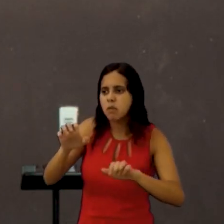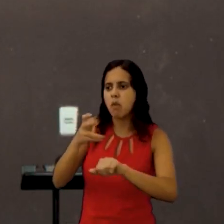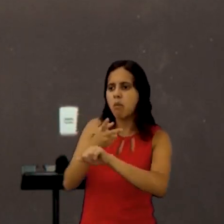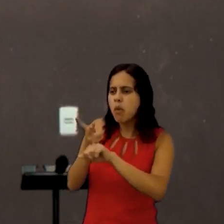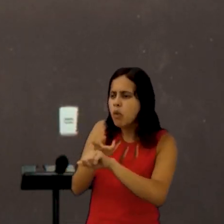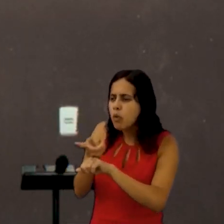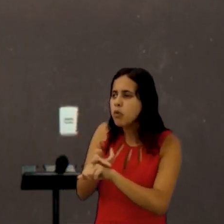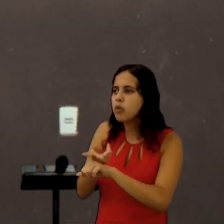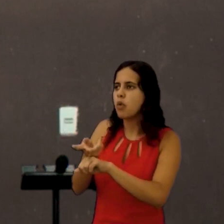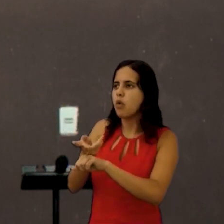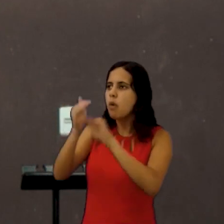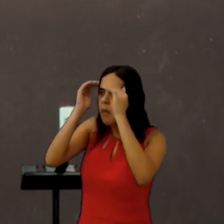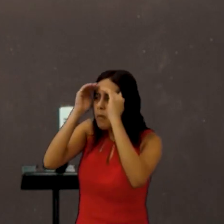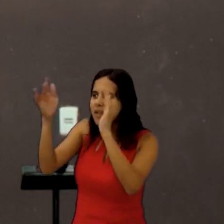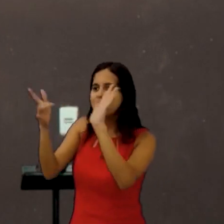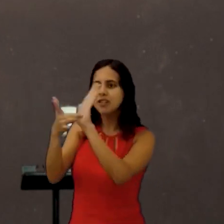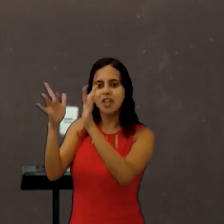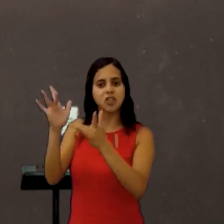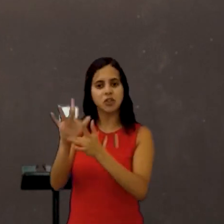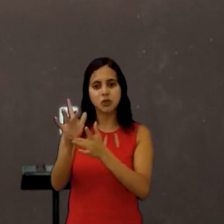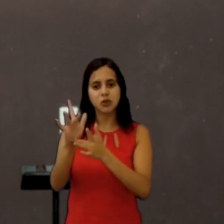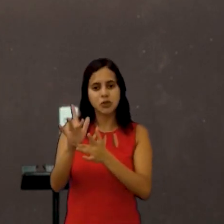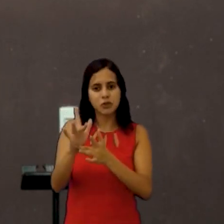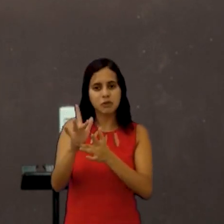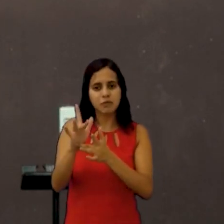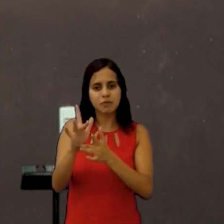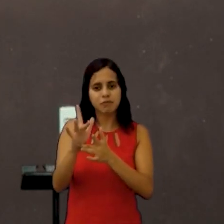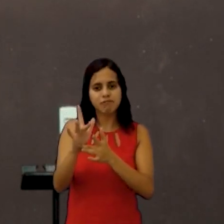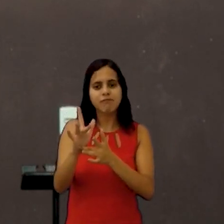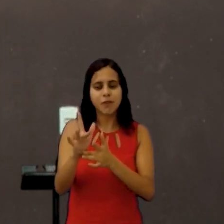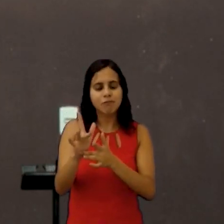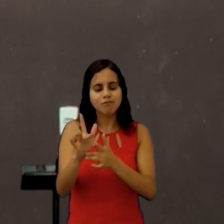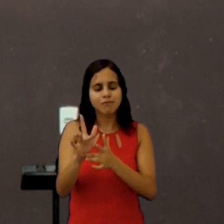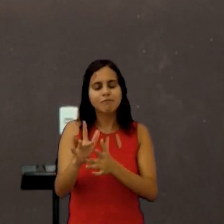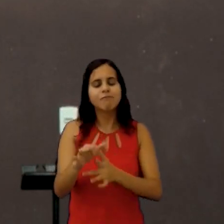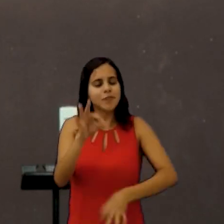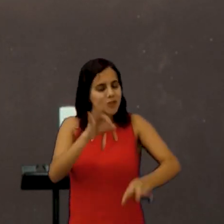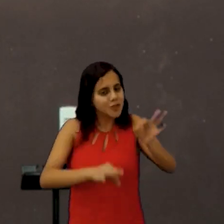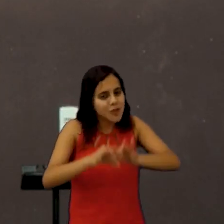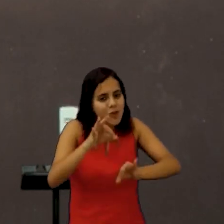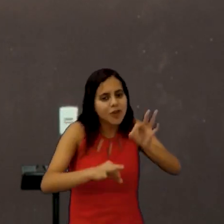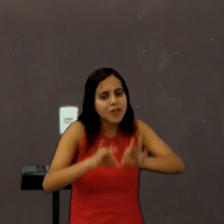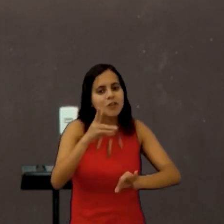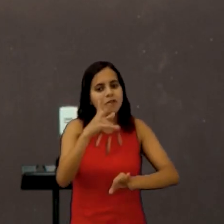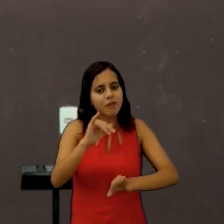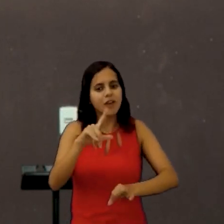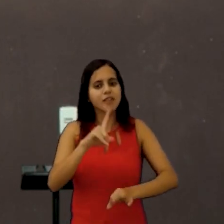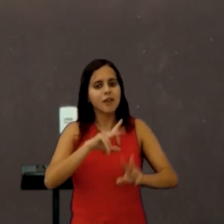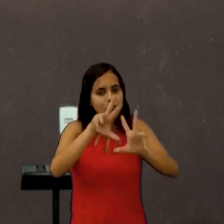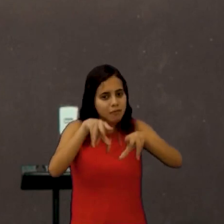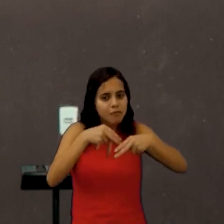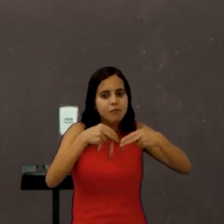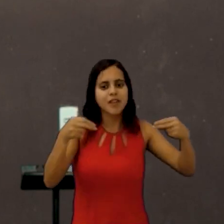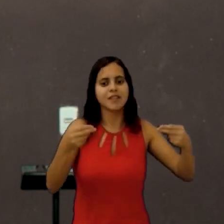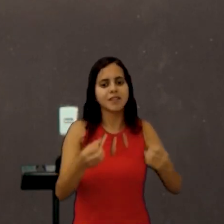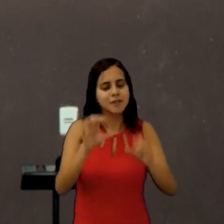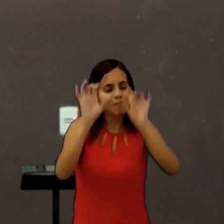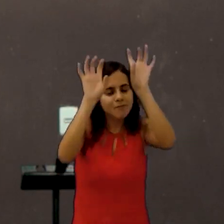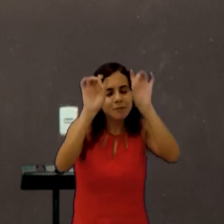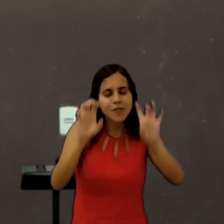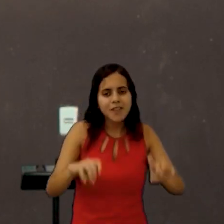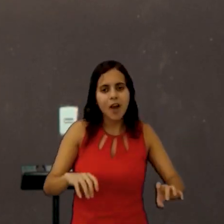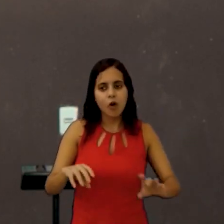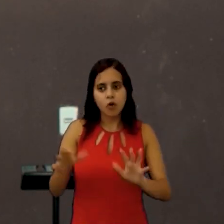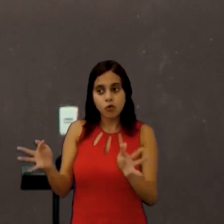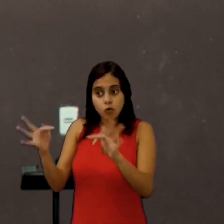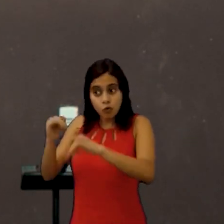santo, ser diferente do mundo, aí, meu amigo, se prepare para o prêmio. Se prepare para o presente, se prepare para a alegria que você